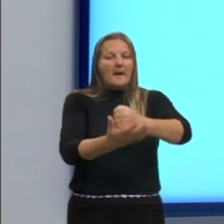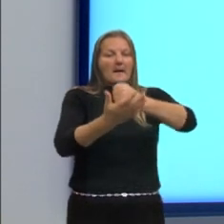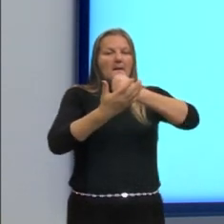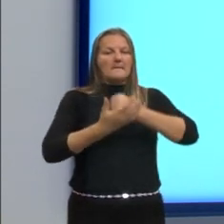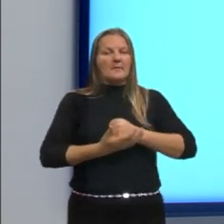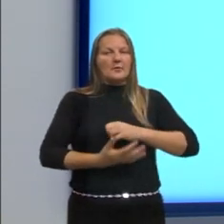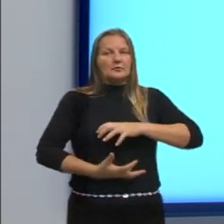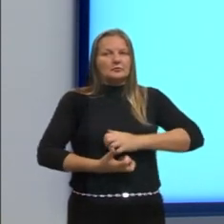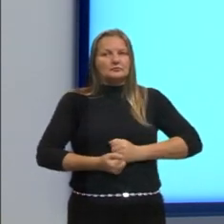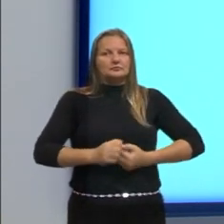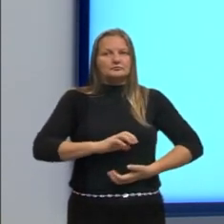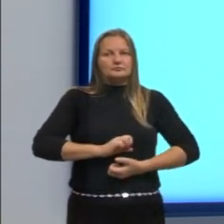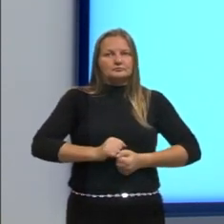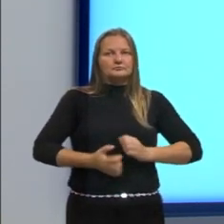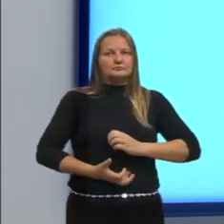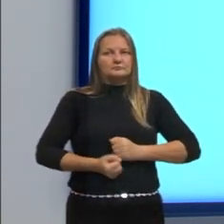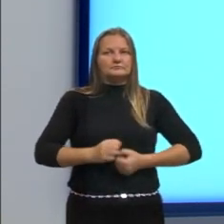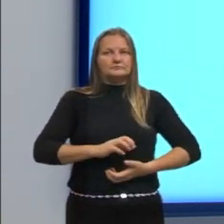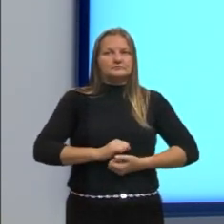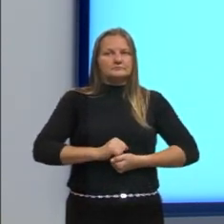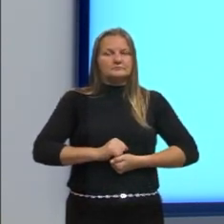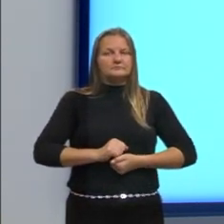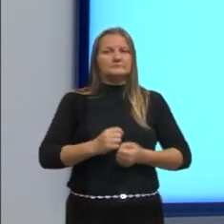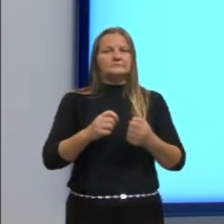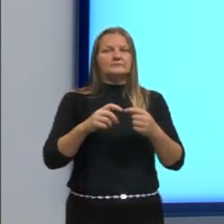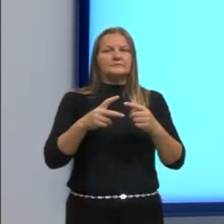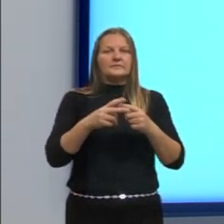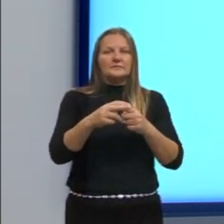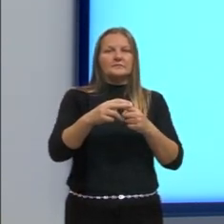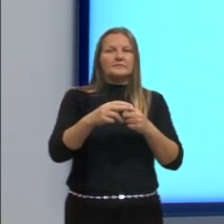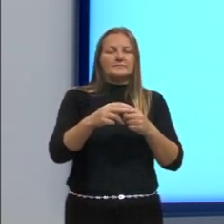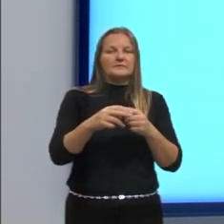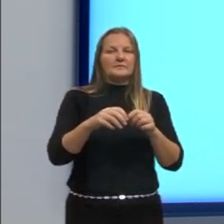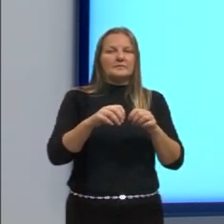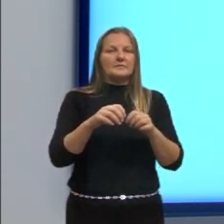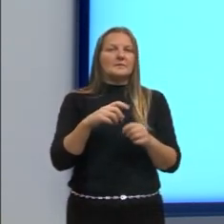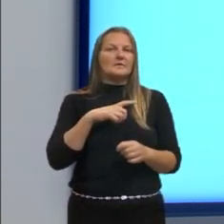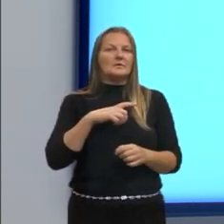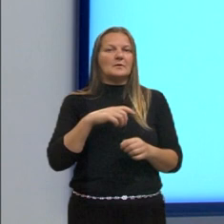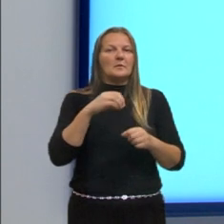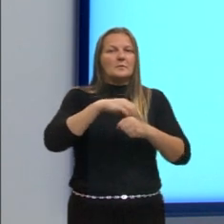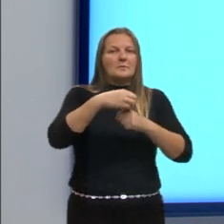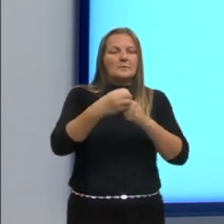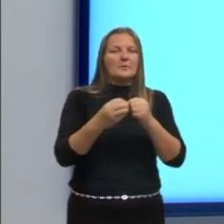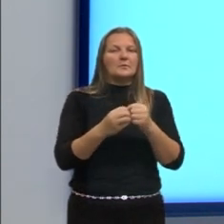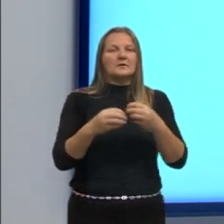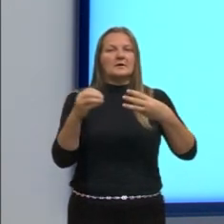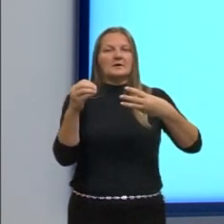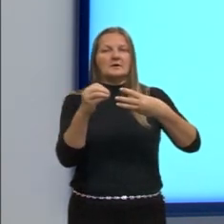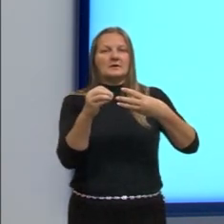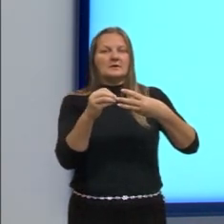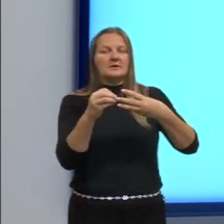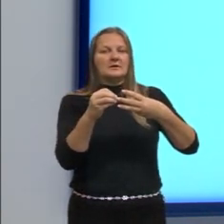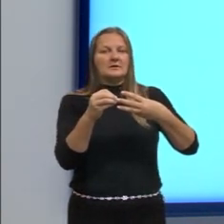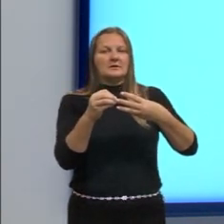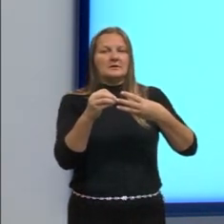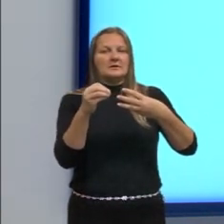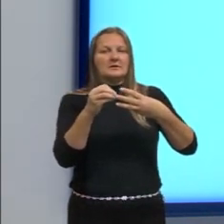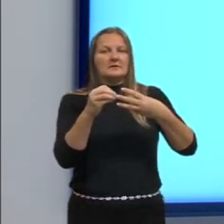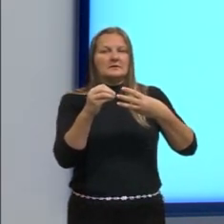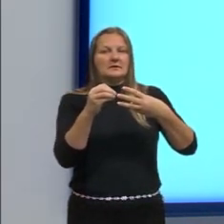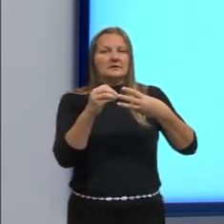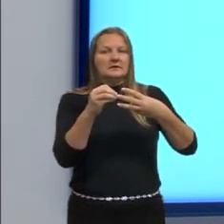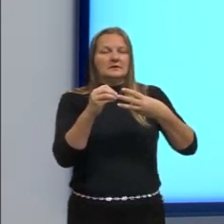digestão da lactose né para quebrar a molécula de lactose a celulose é acelerase